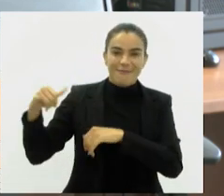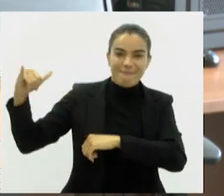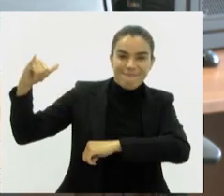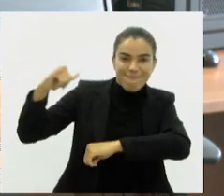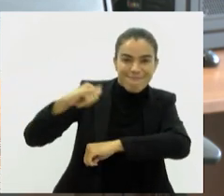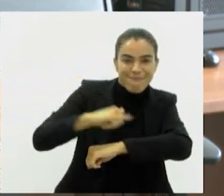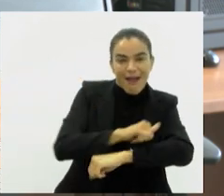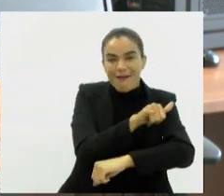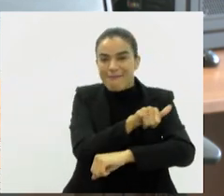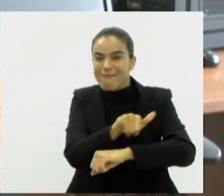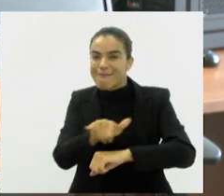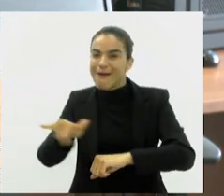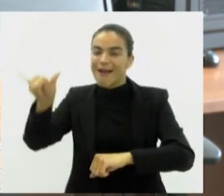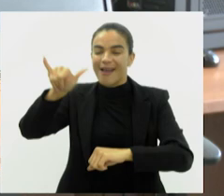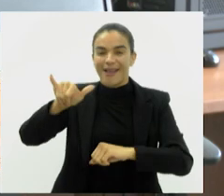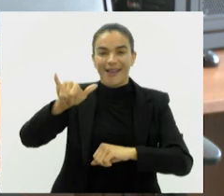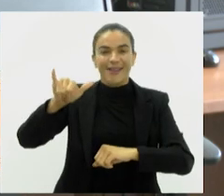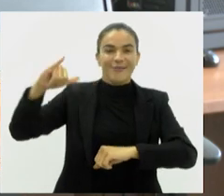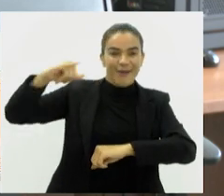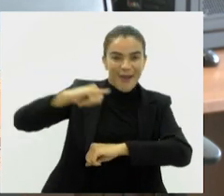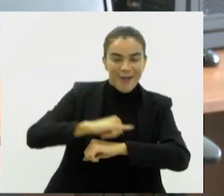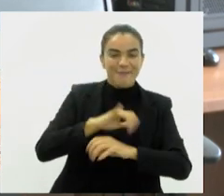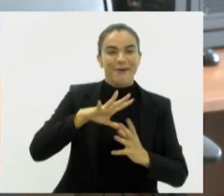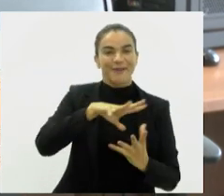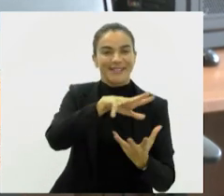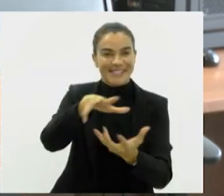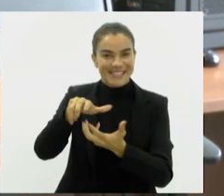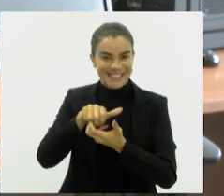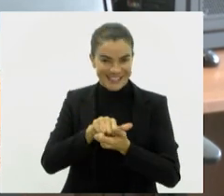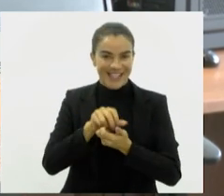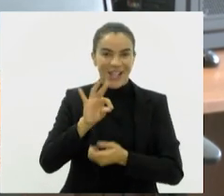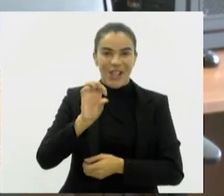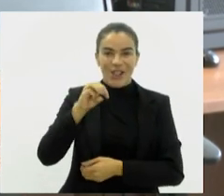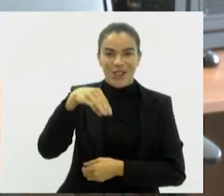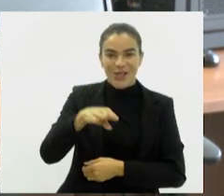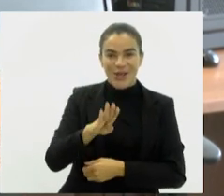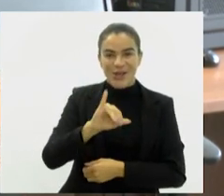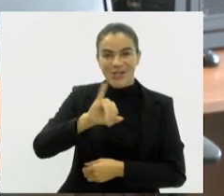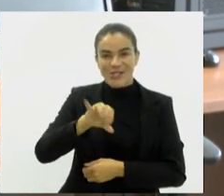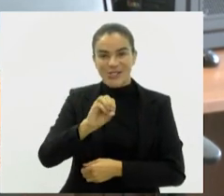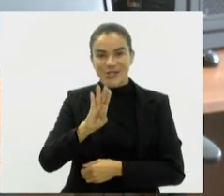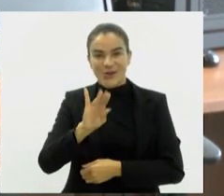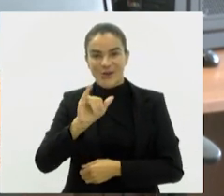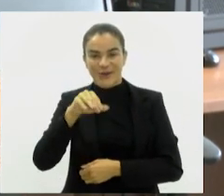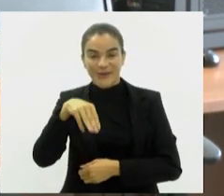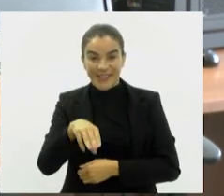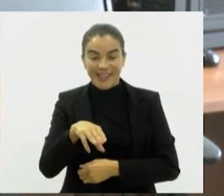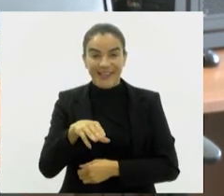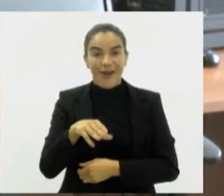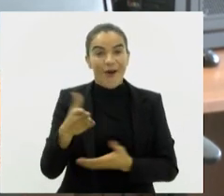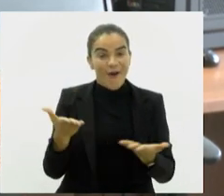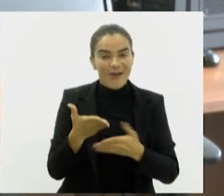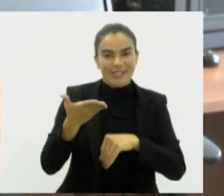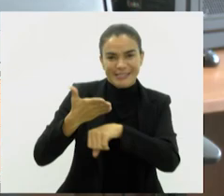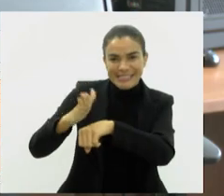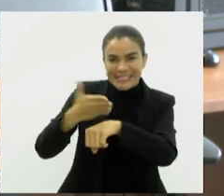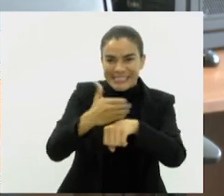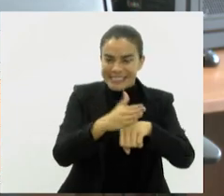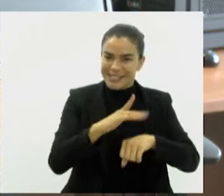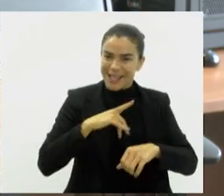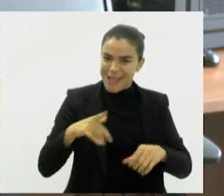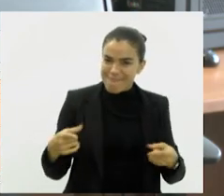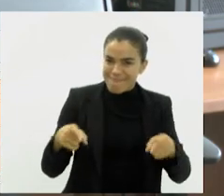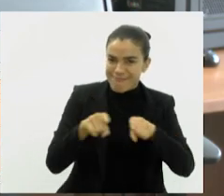de pouso e decolagem do Aeroporto Internacional Tom Jobim. Hoje eu vou mostrar que os treinadores têm também como aliados uma